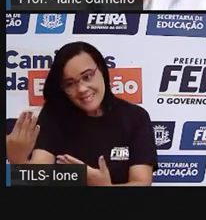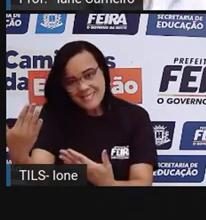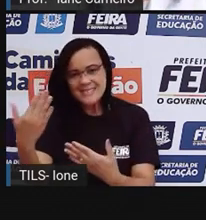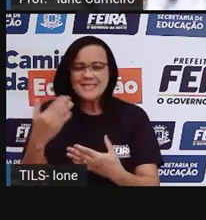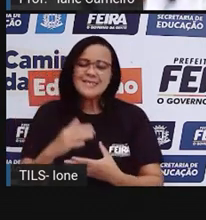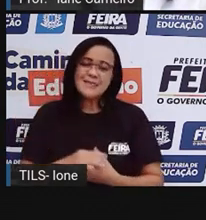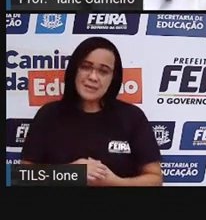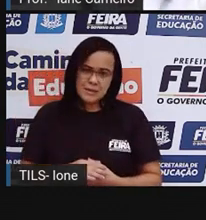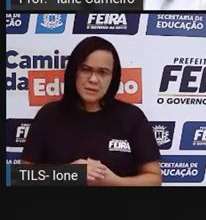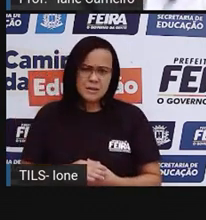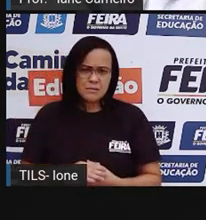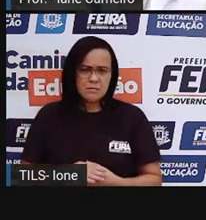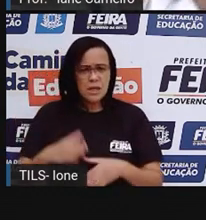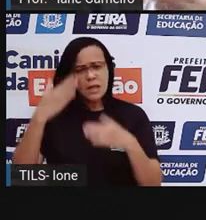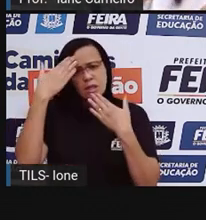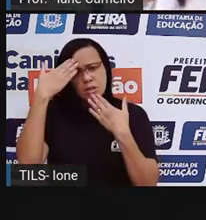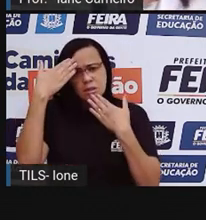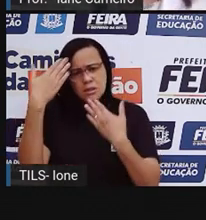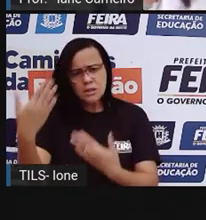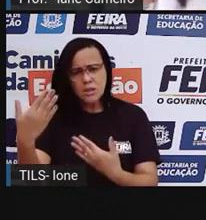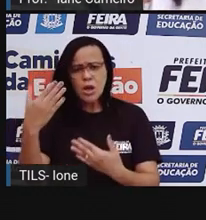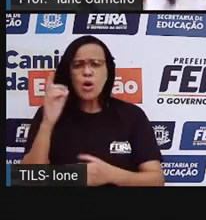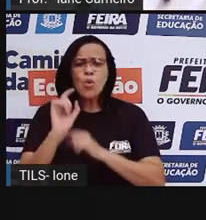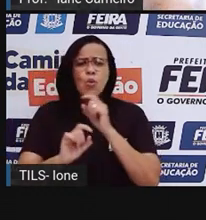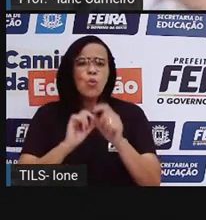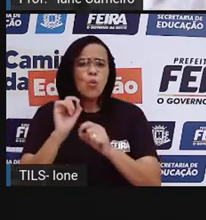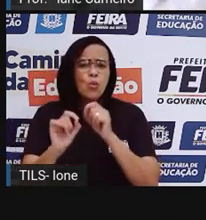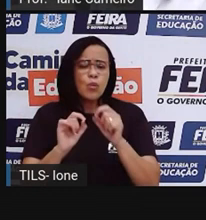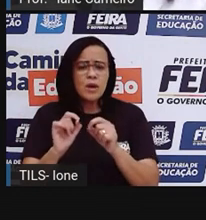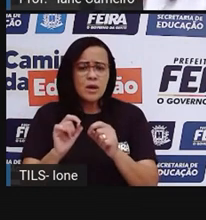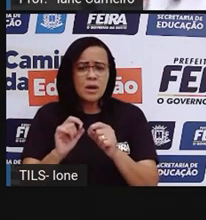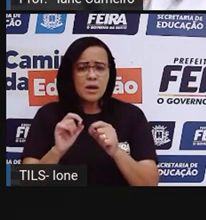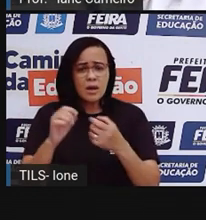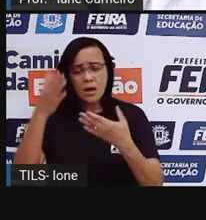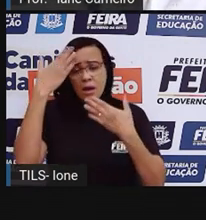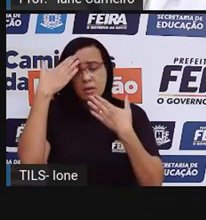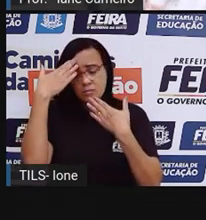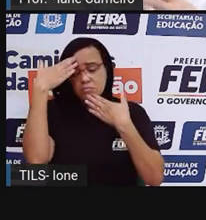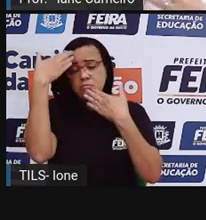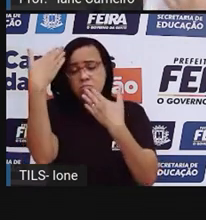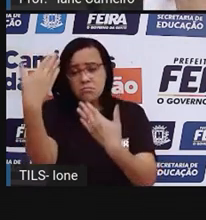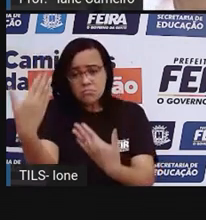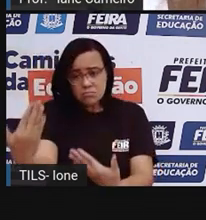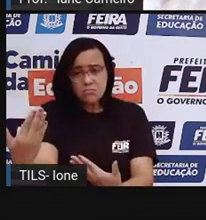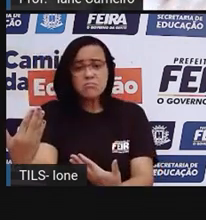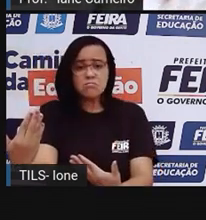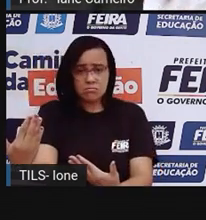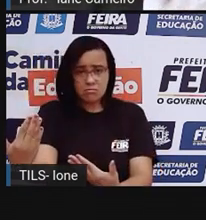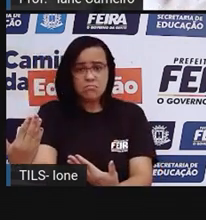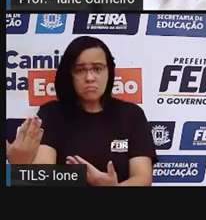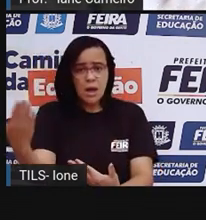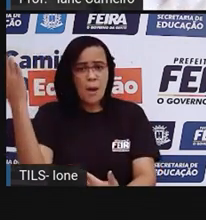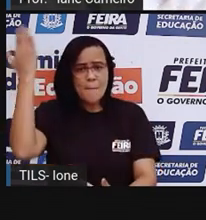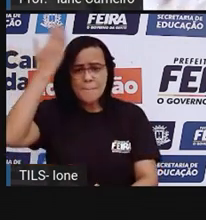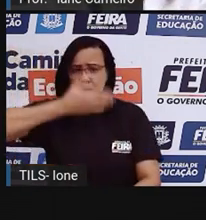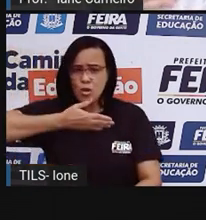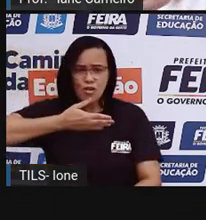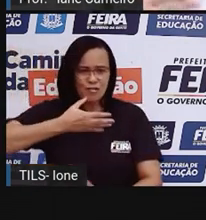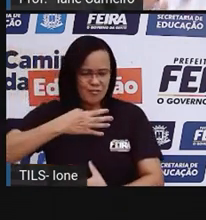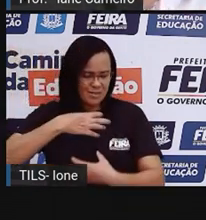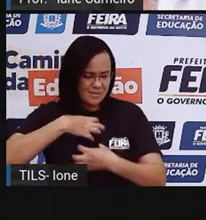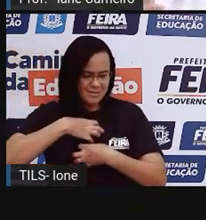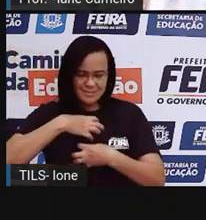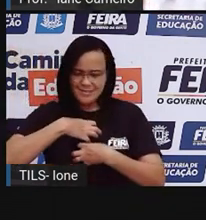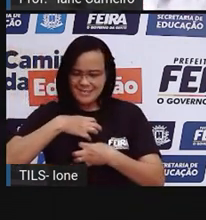Então, o que é gratidão, Pró? Gratidão é um agradecimento, né? É um ato de reconhecimento de